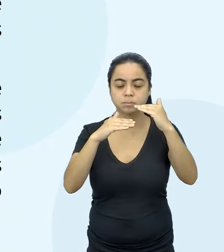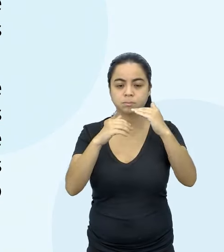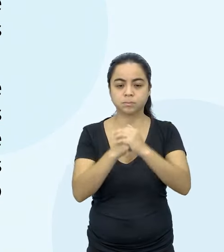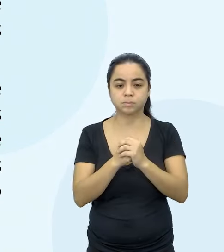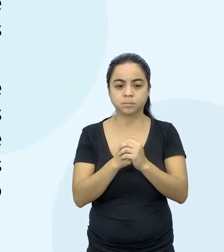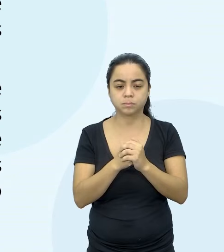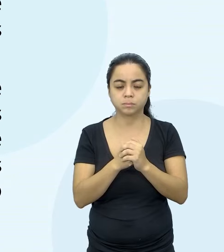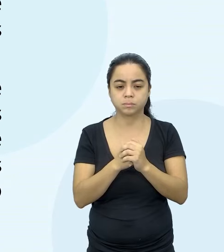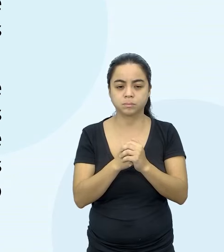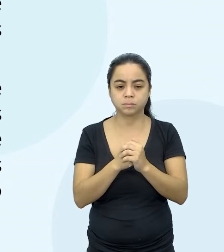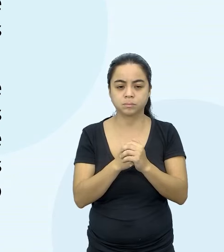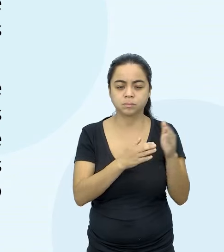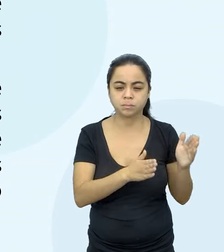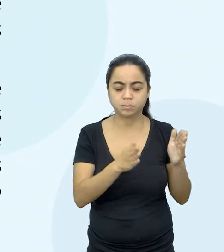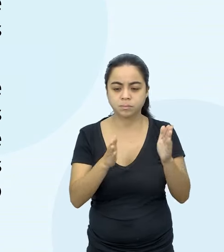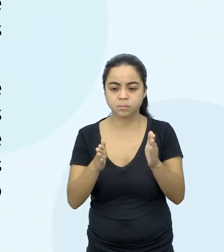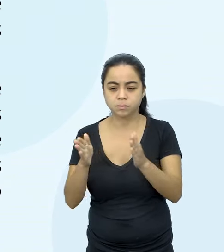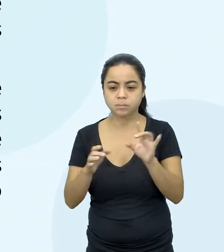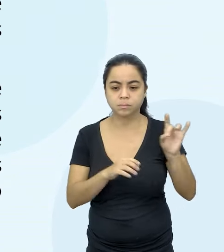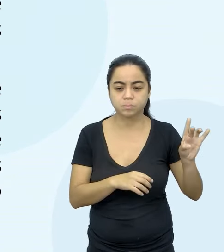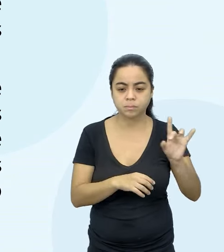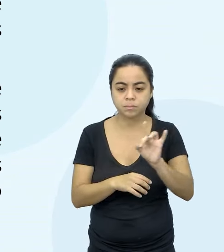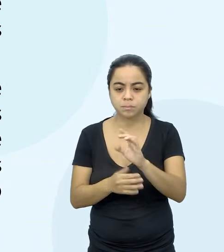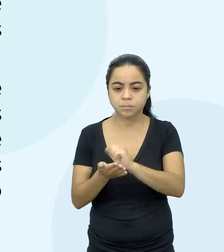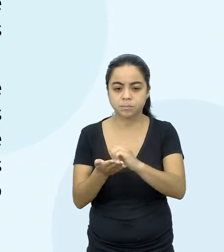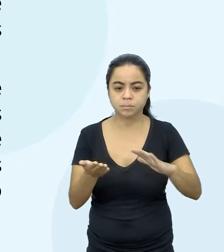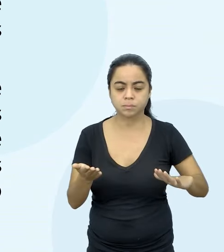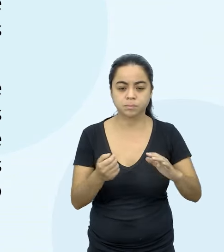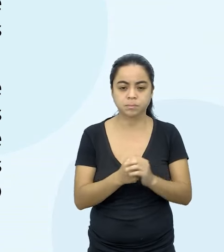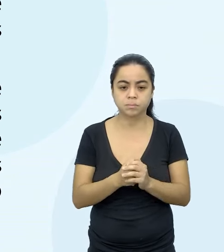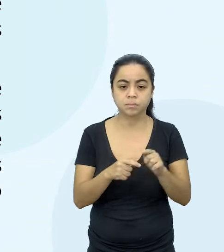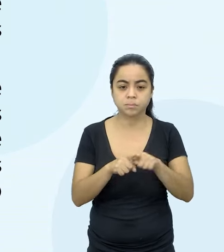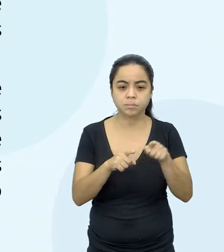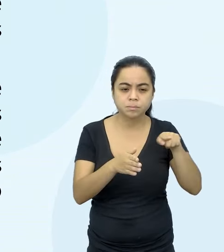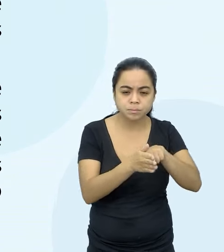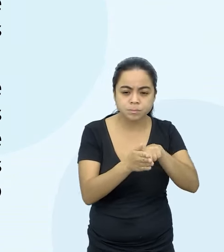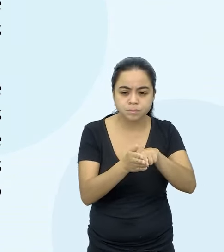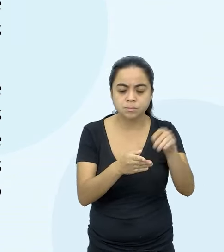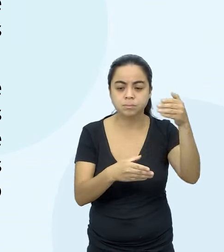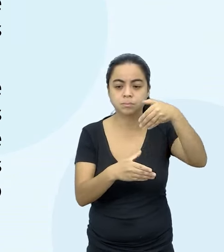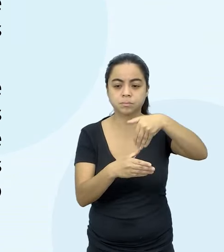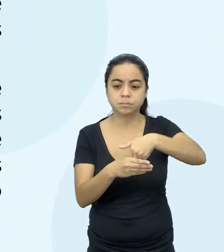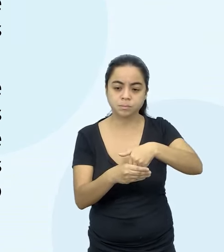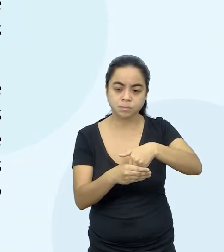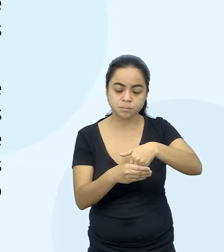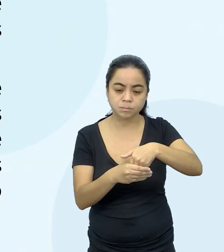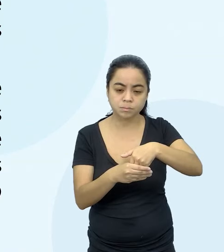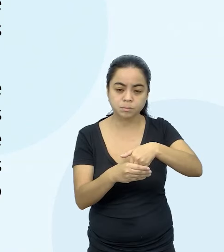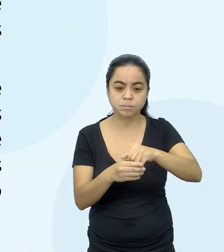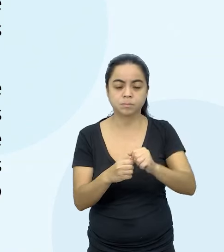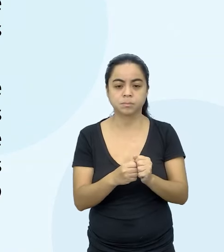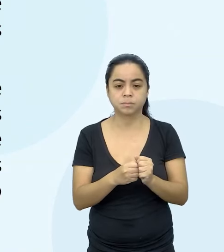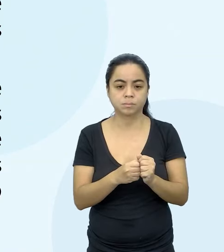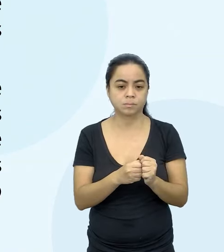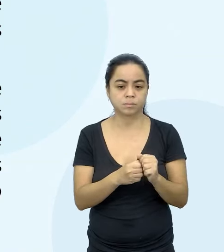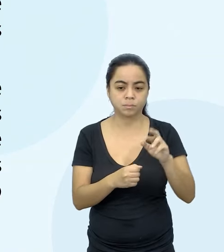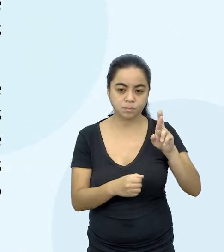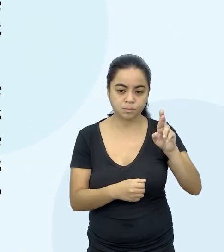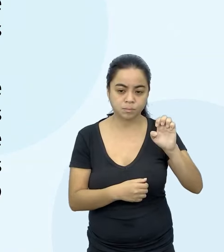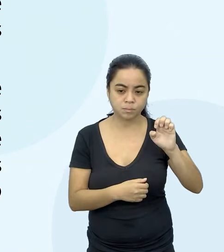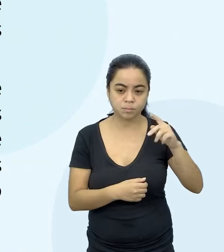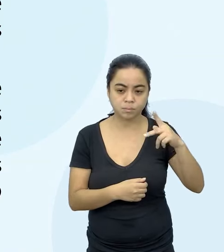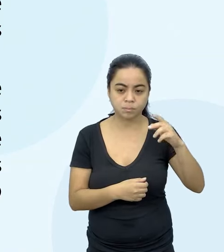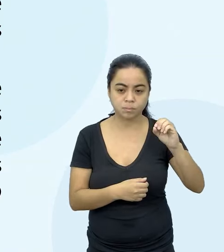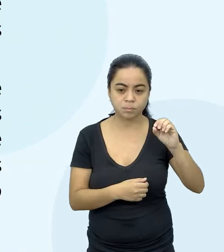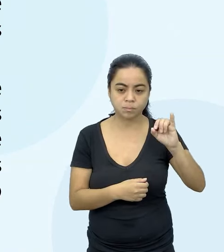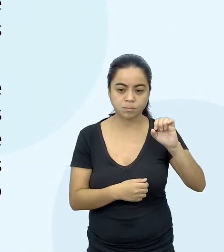aquela etapa, para aquela atividade. Buscar no repositório, no centro de mídias aí e nos ATPCs aulas, né? Que podem